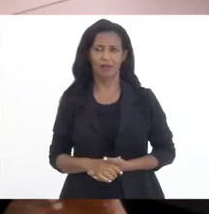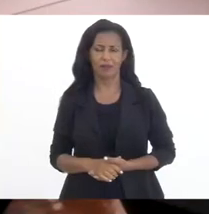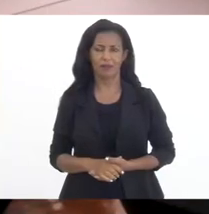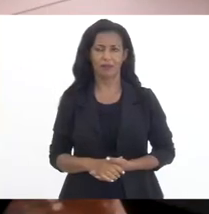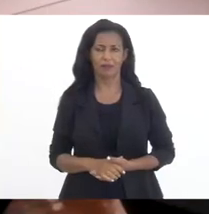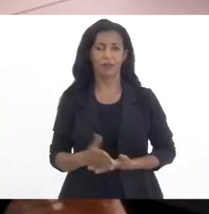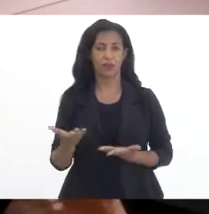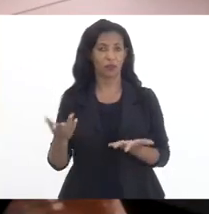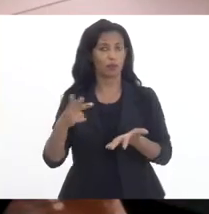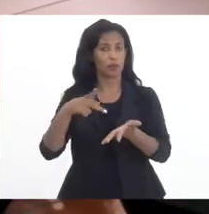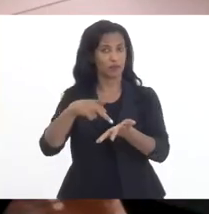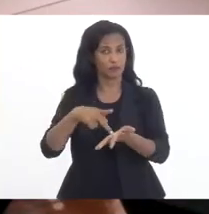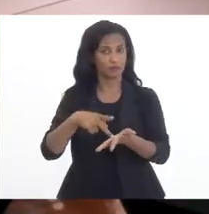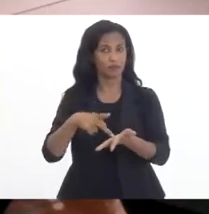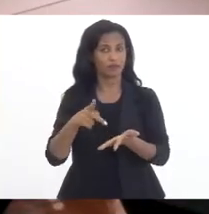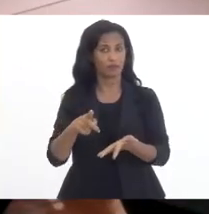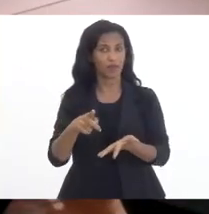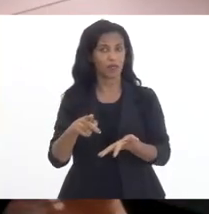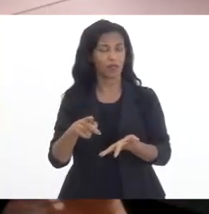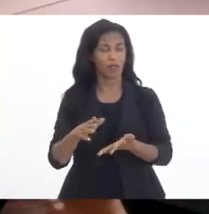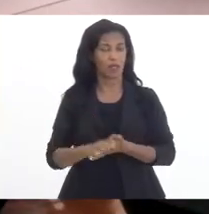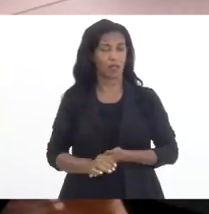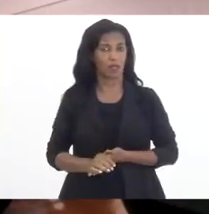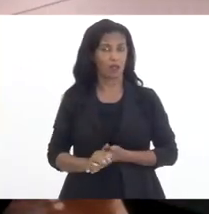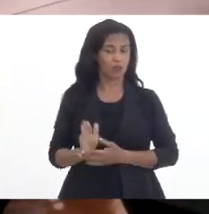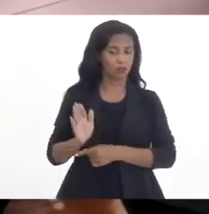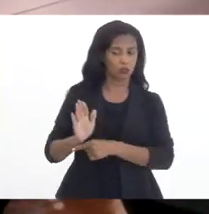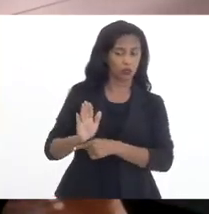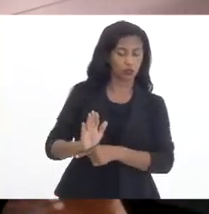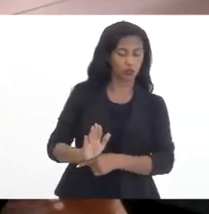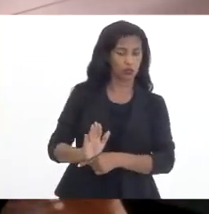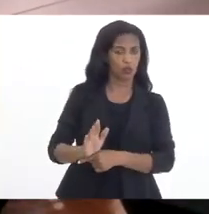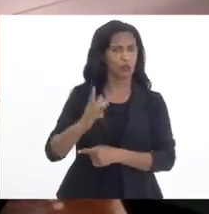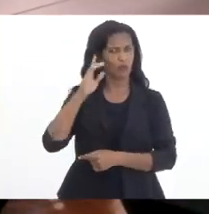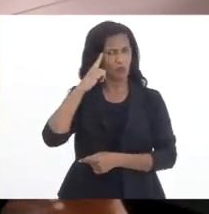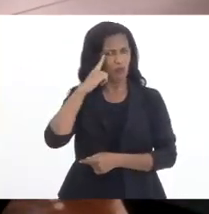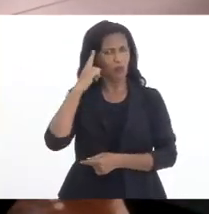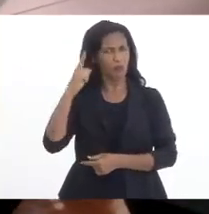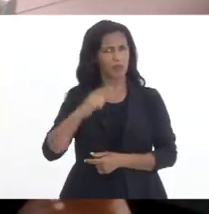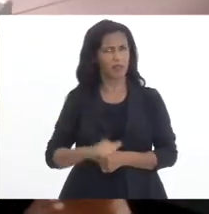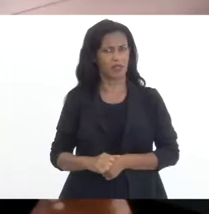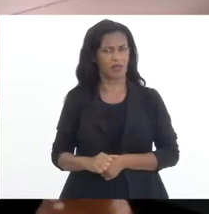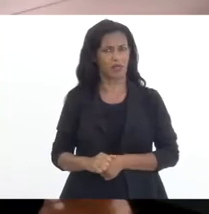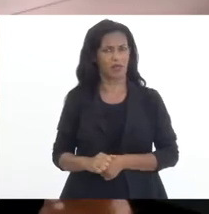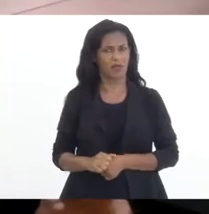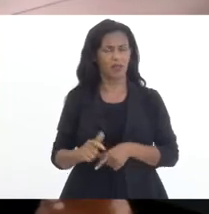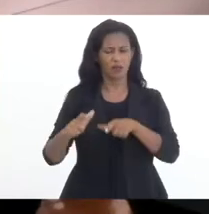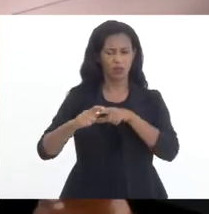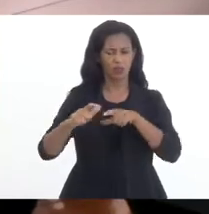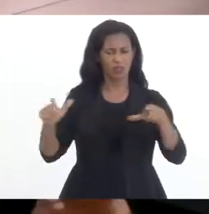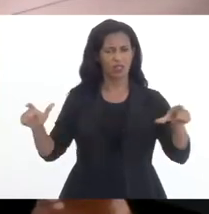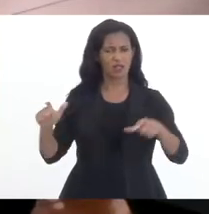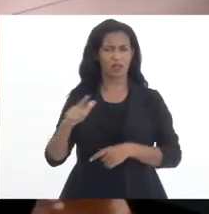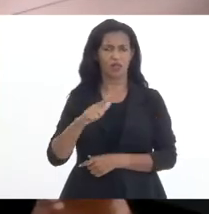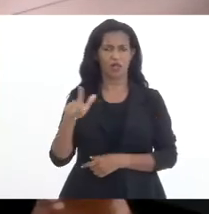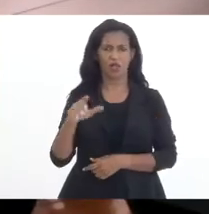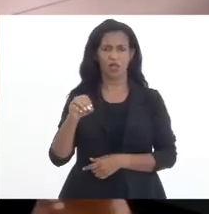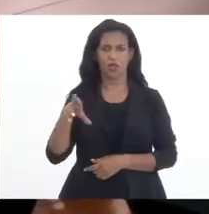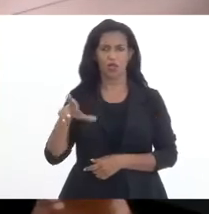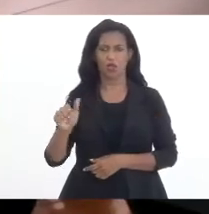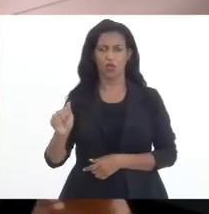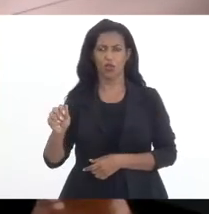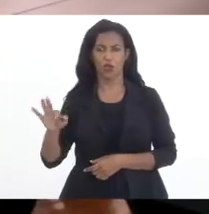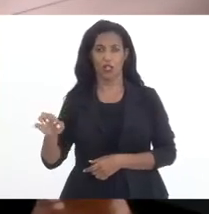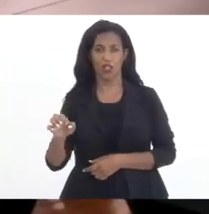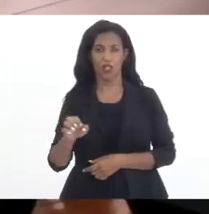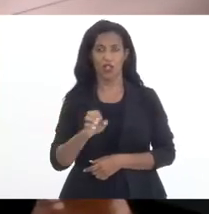sobre realmente o favorecimento, ou seja, vamos pensar no crescimento da Zona Oeste. O UERJ e